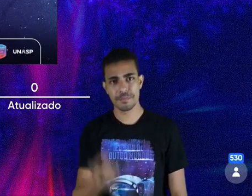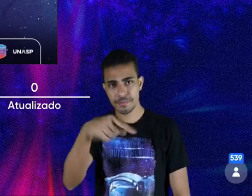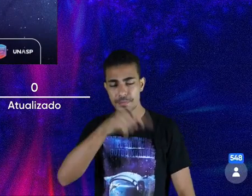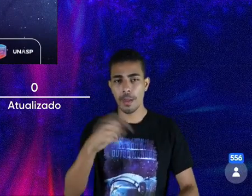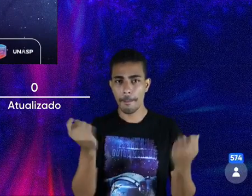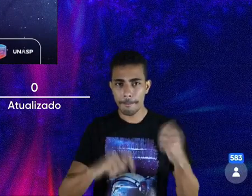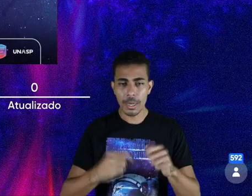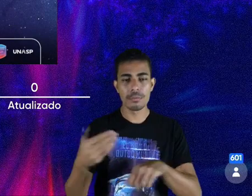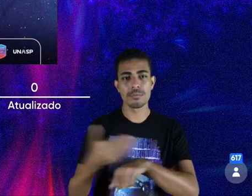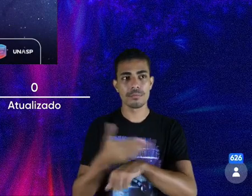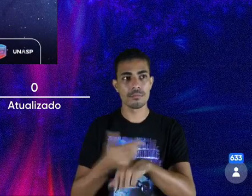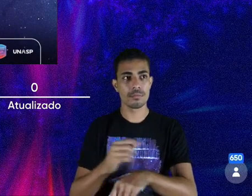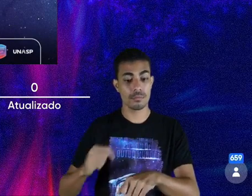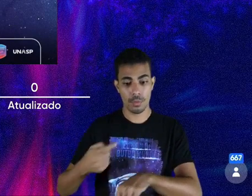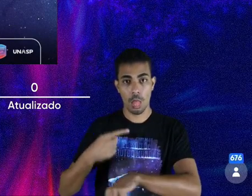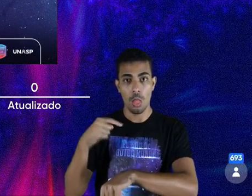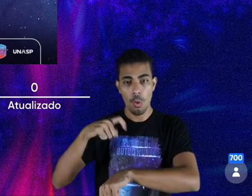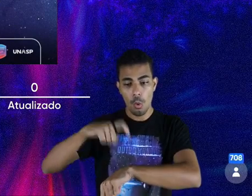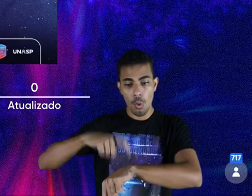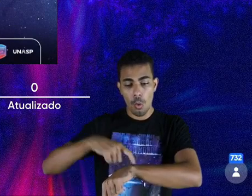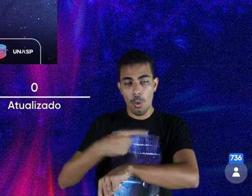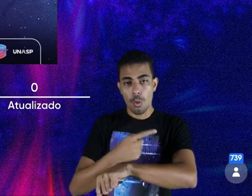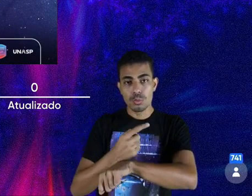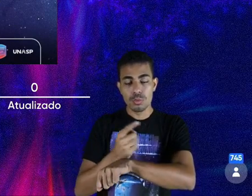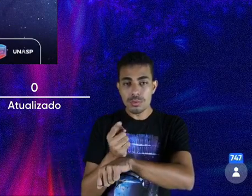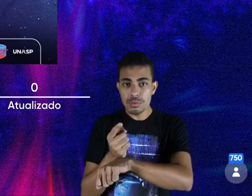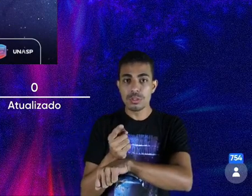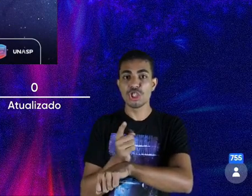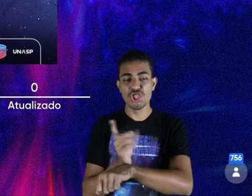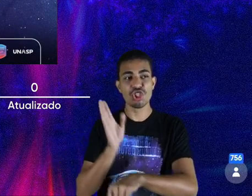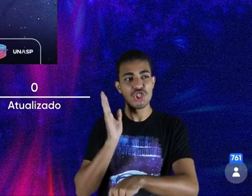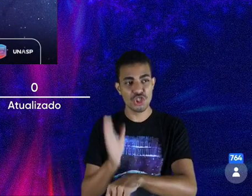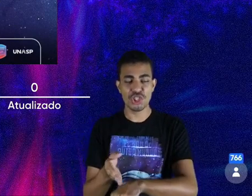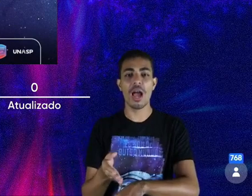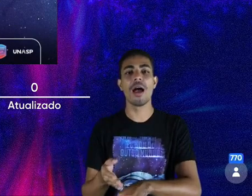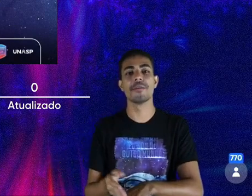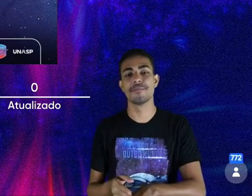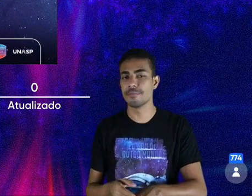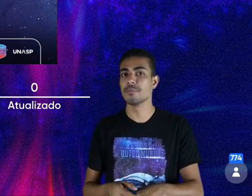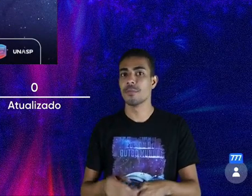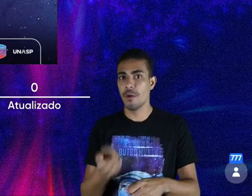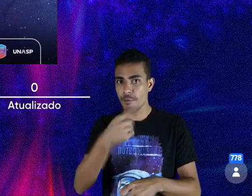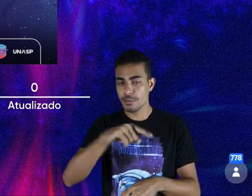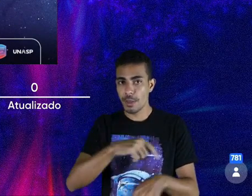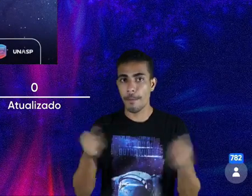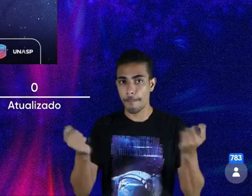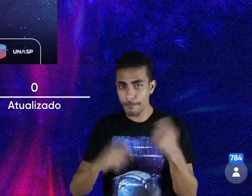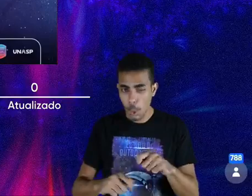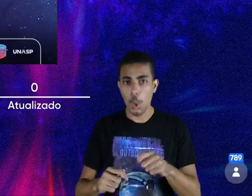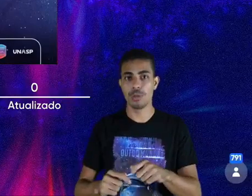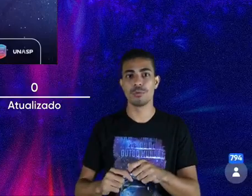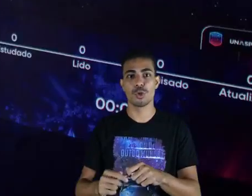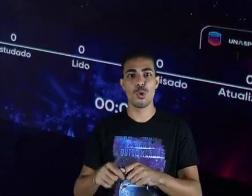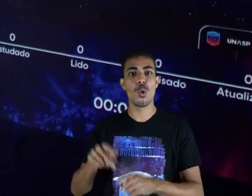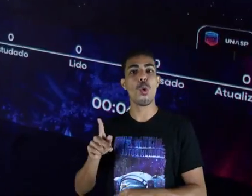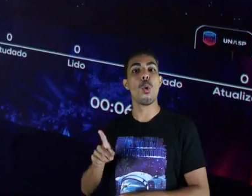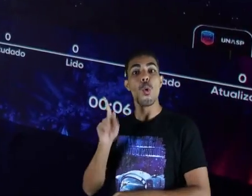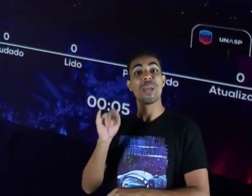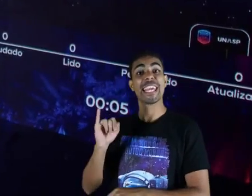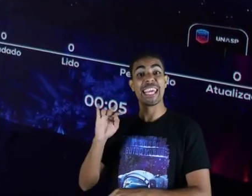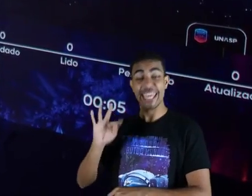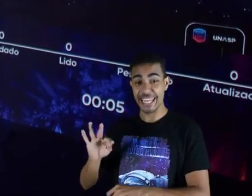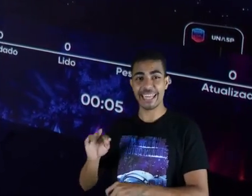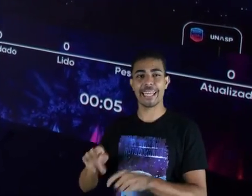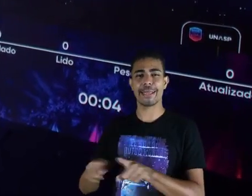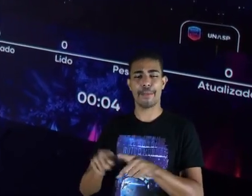coloca, lembrando que o tempo é muito importante, estamos na contagem regressiva. Tá valendo o seu super kit, chegou a hora, assinatura da